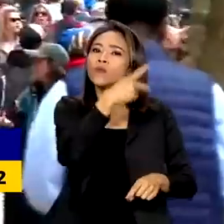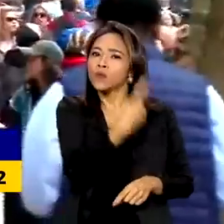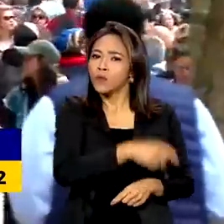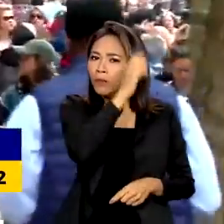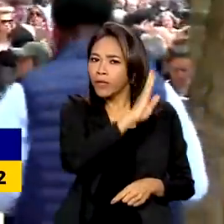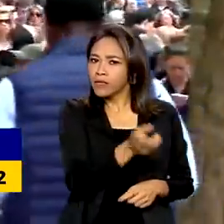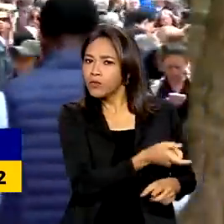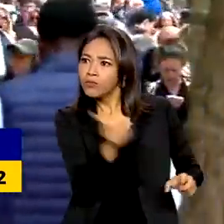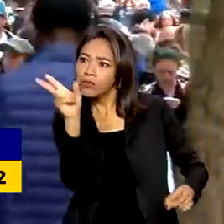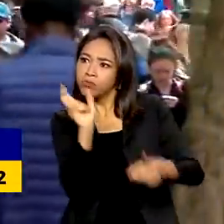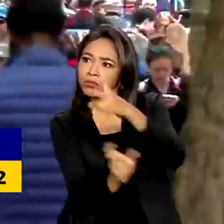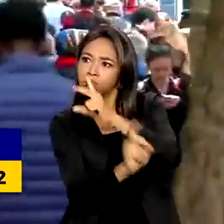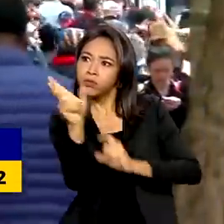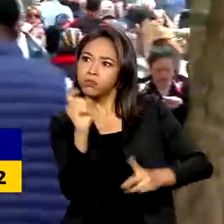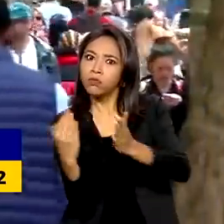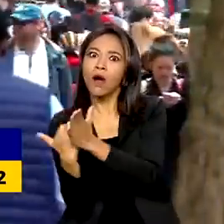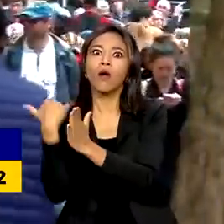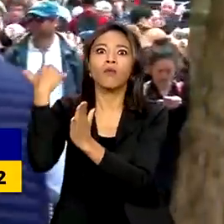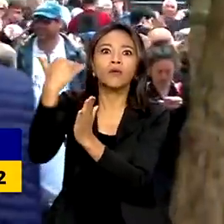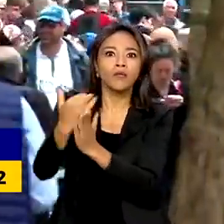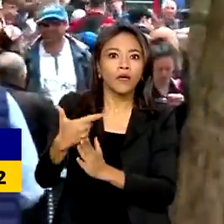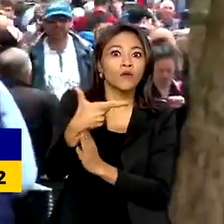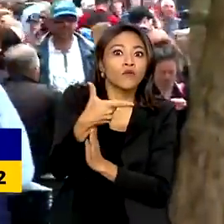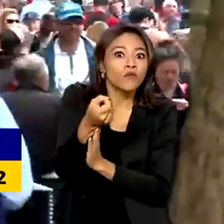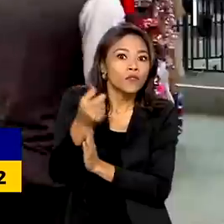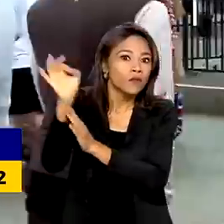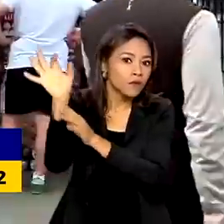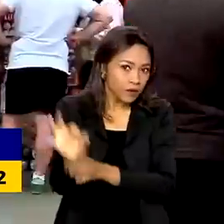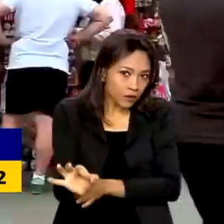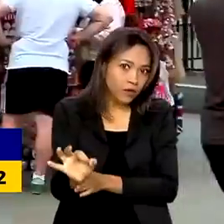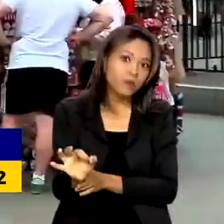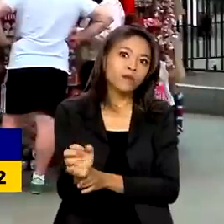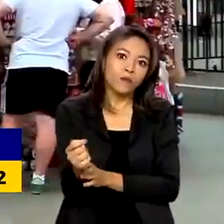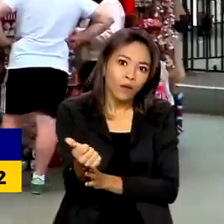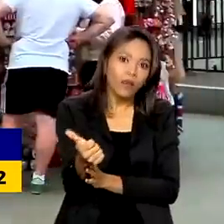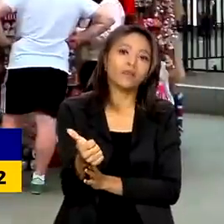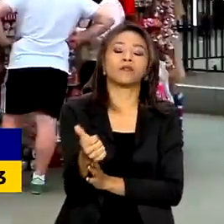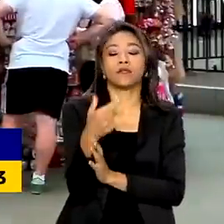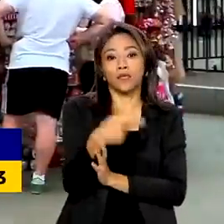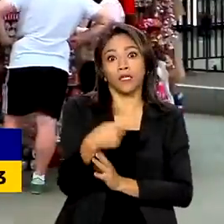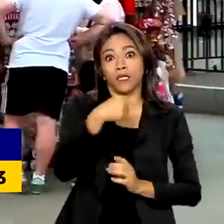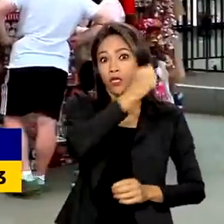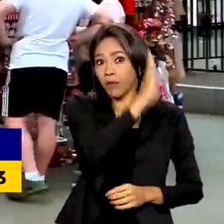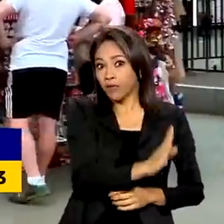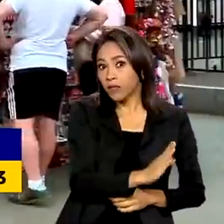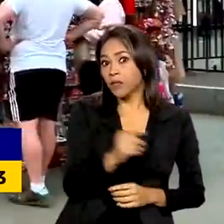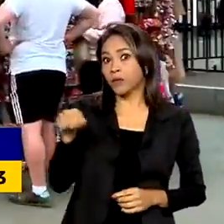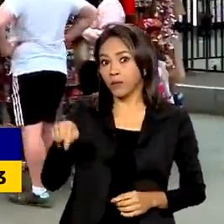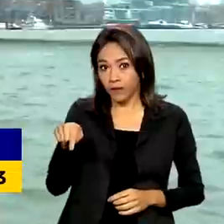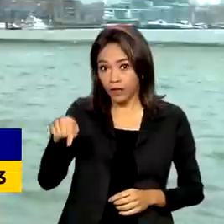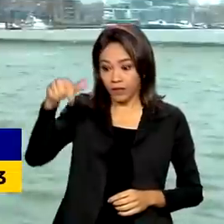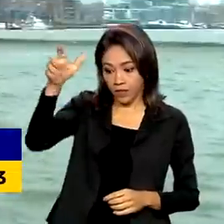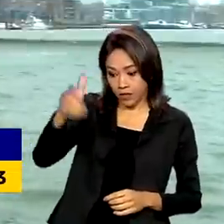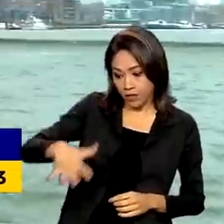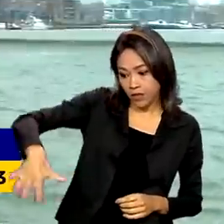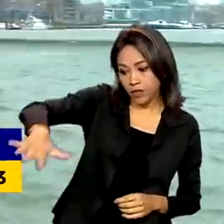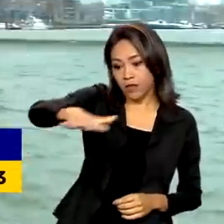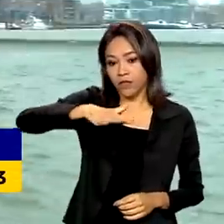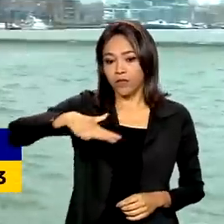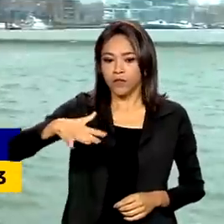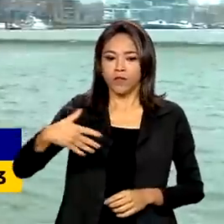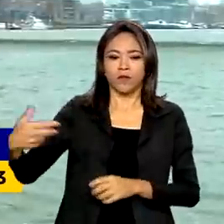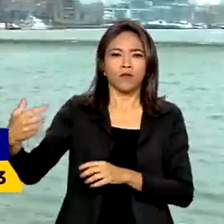brasileiras aos britânicos cresceram quase 20% e o comércio entre o Brasil e o Reino Unido foi de